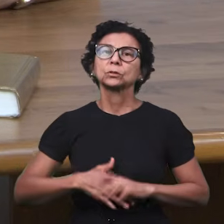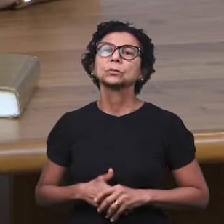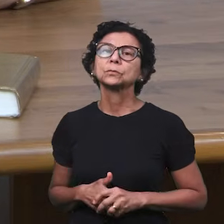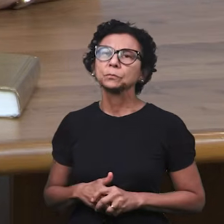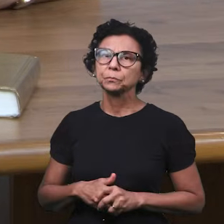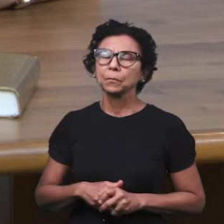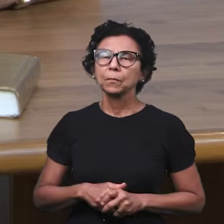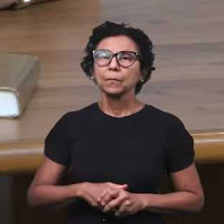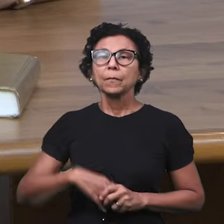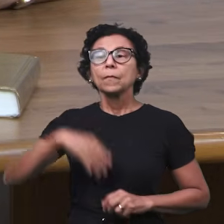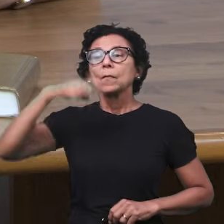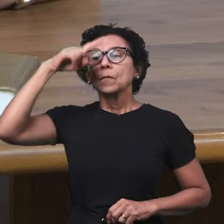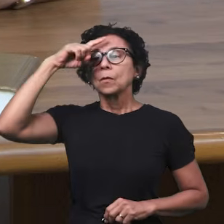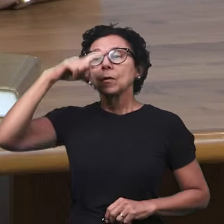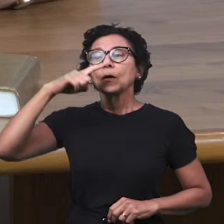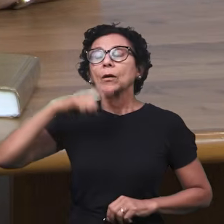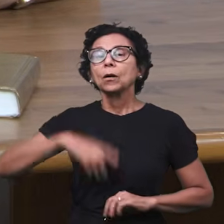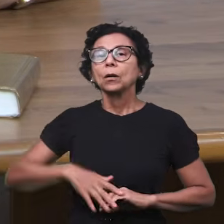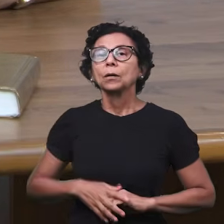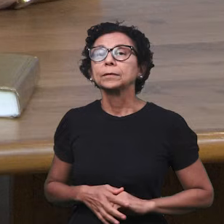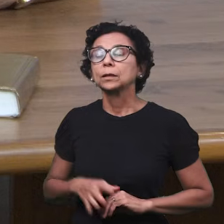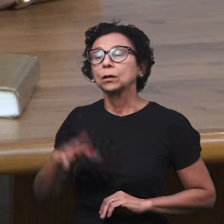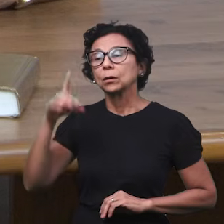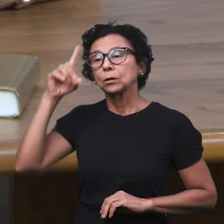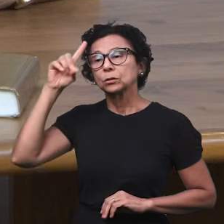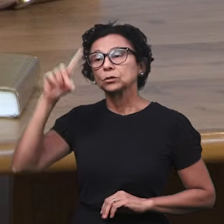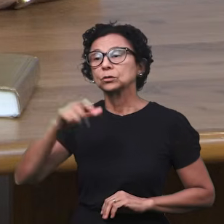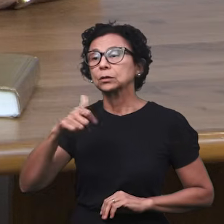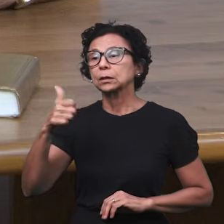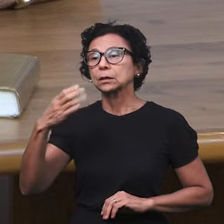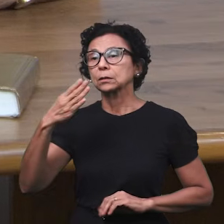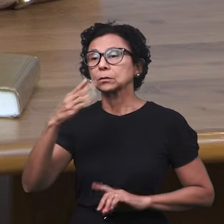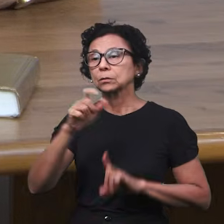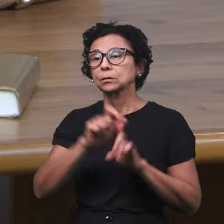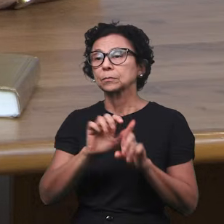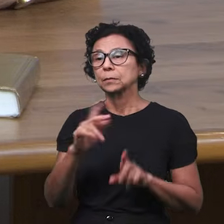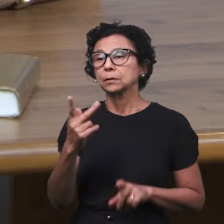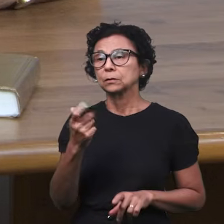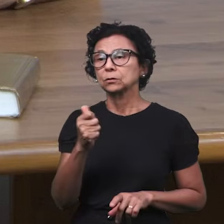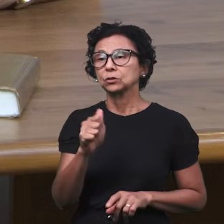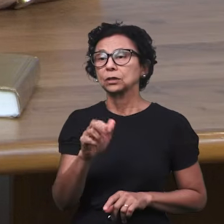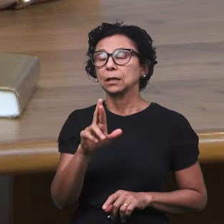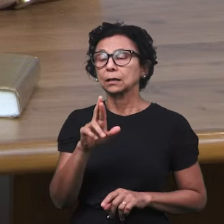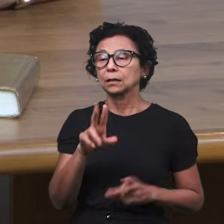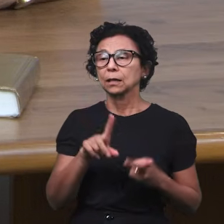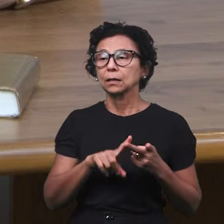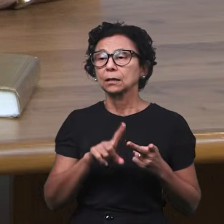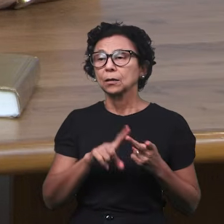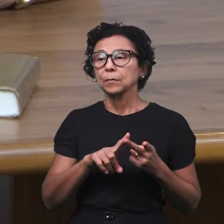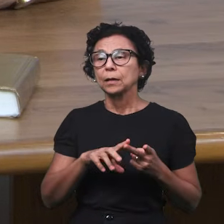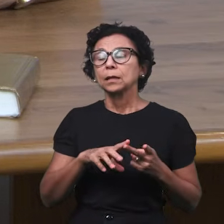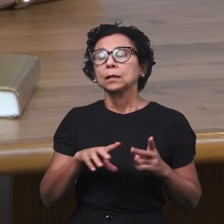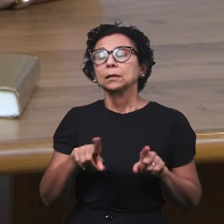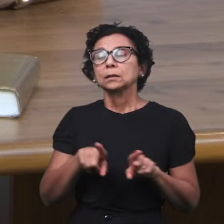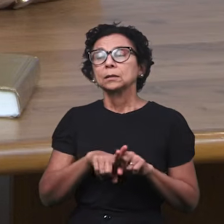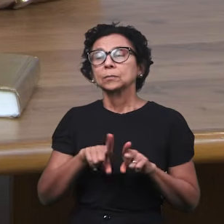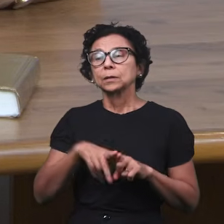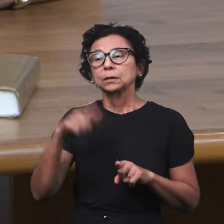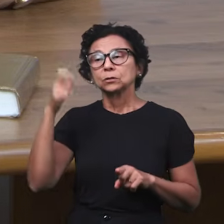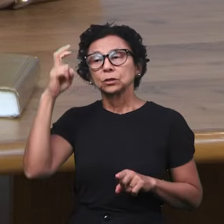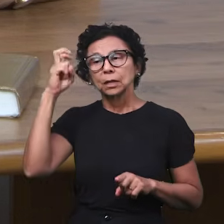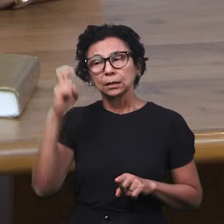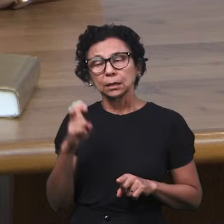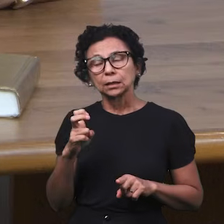ordenando-lhes que guardassem o dia 14 do mês de Adar e o dia 15 do mesmo todos os